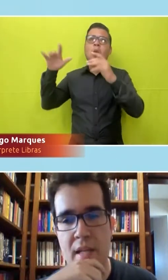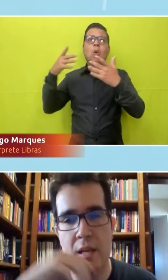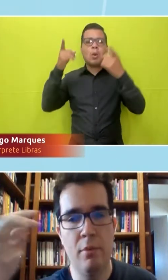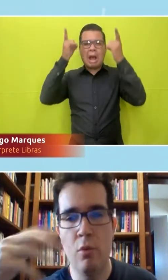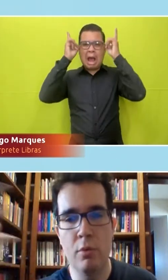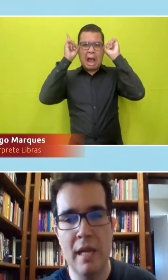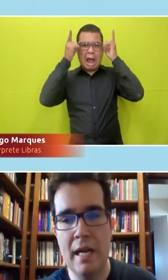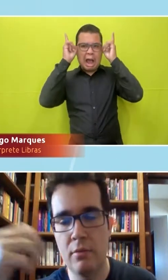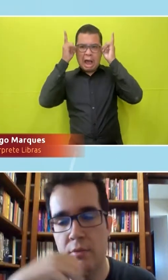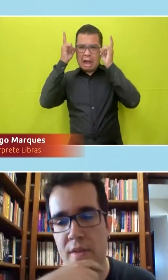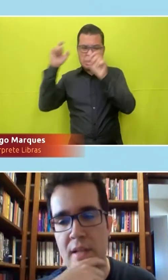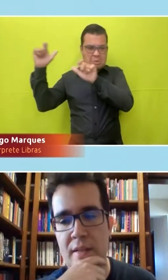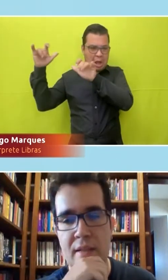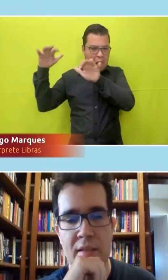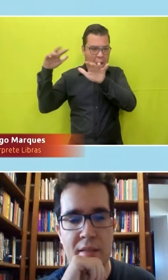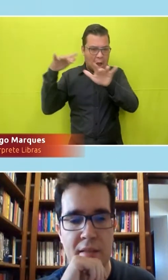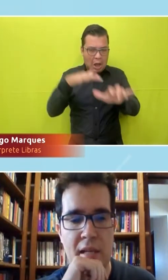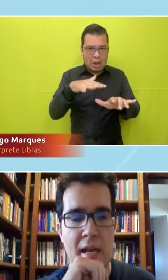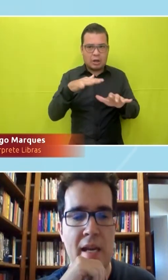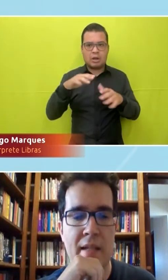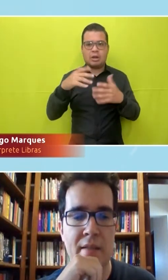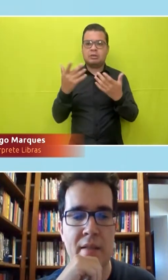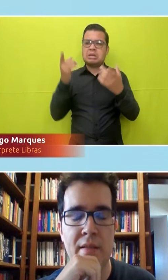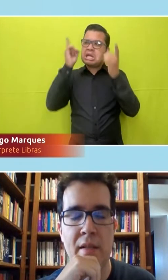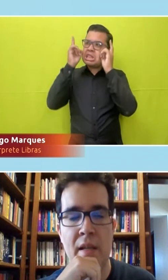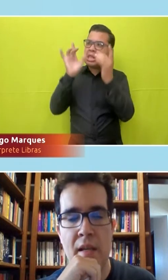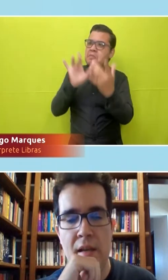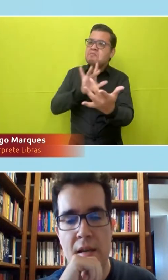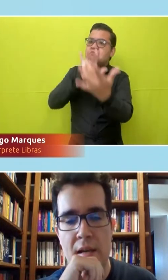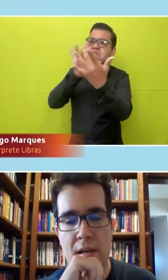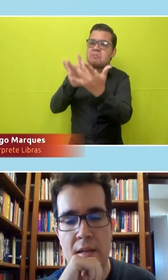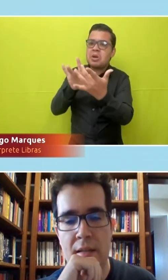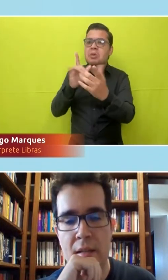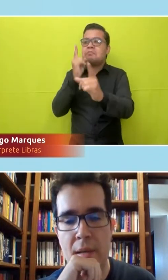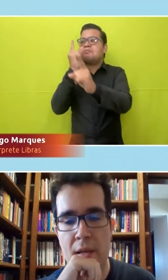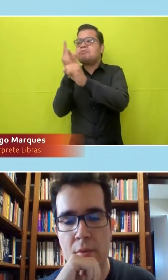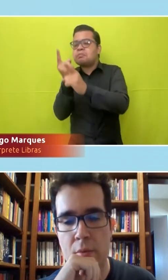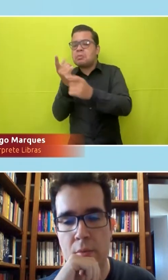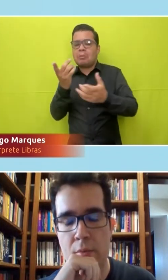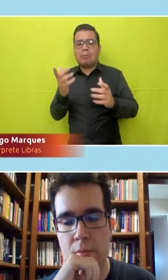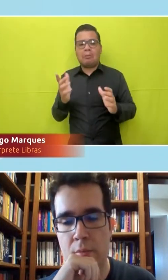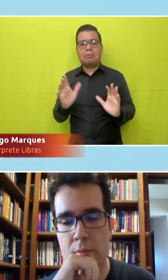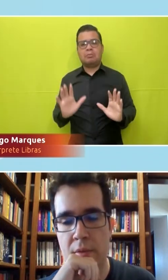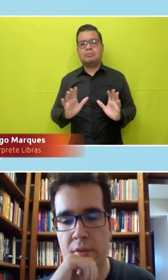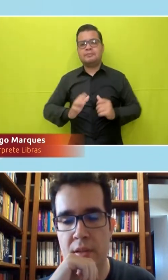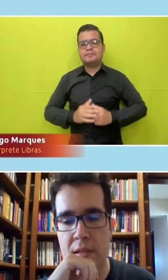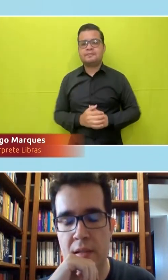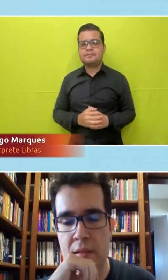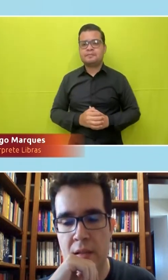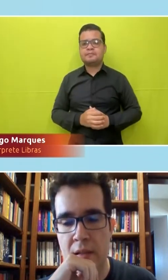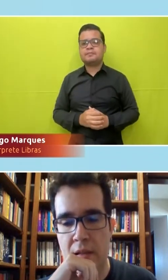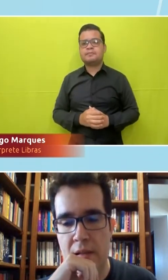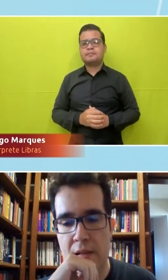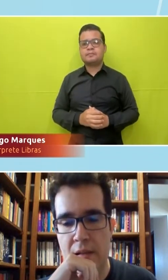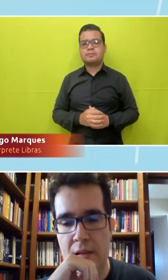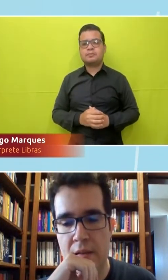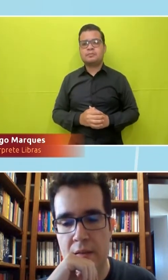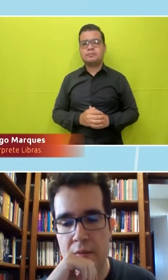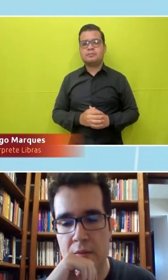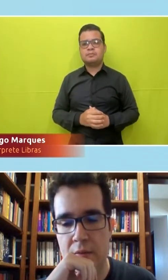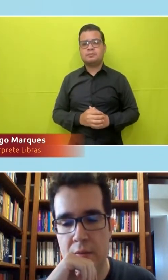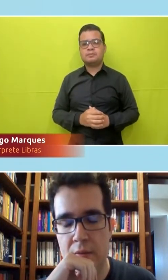por exemplo, ou contato com seres extraterrestres, e também com, enfim, né?